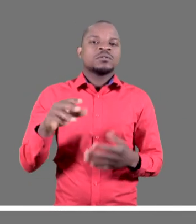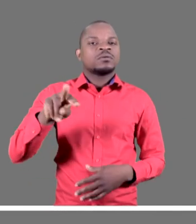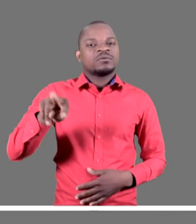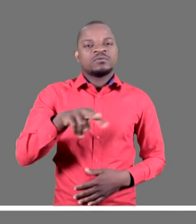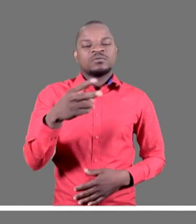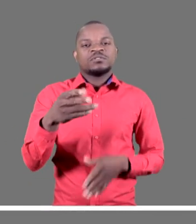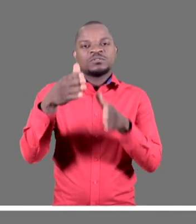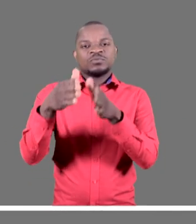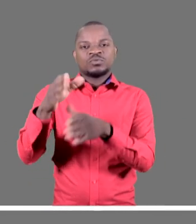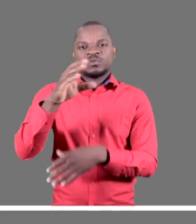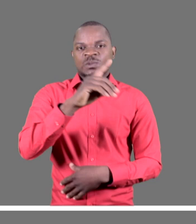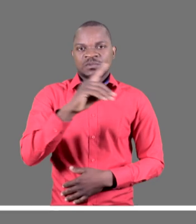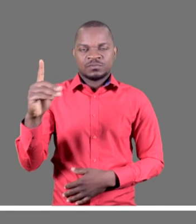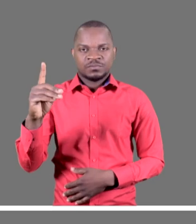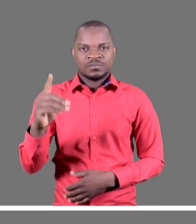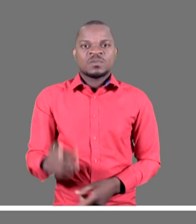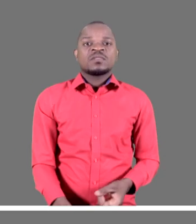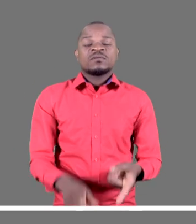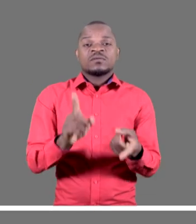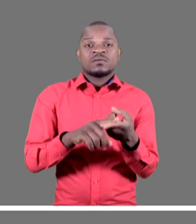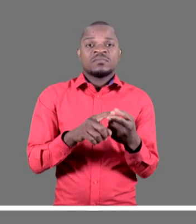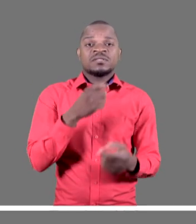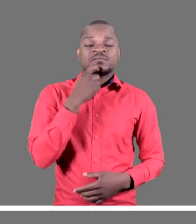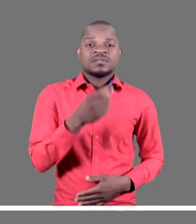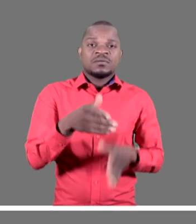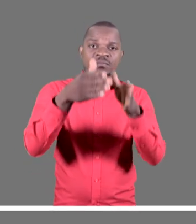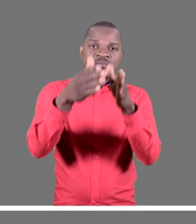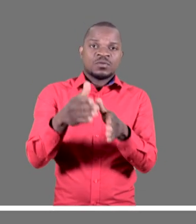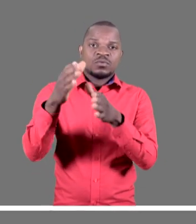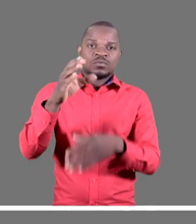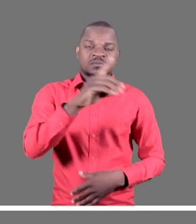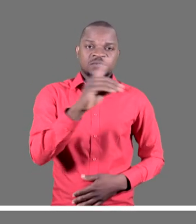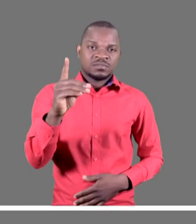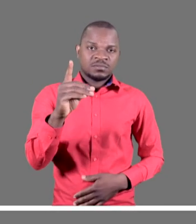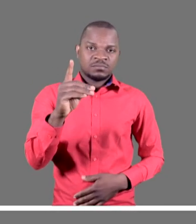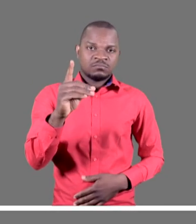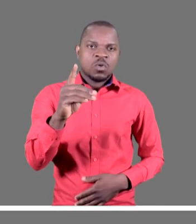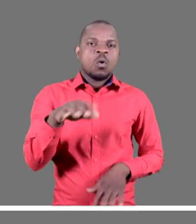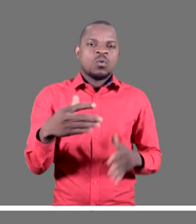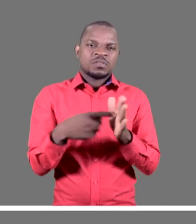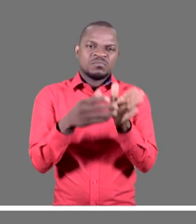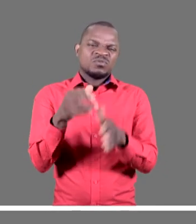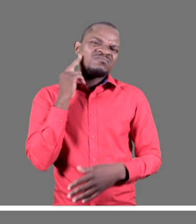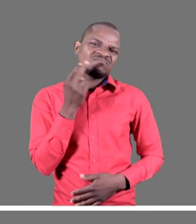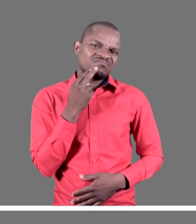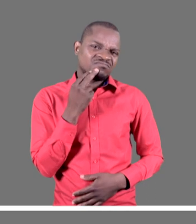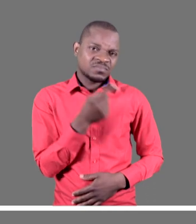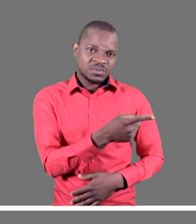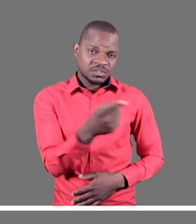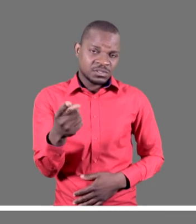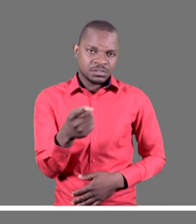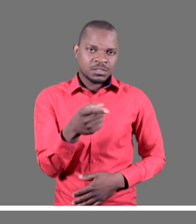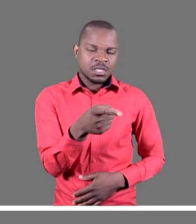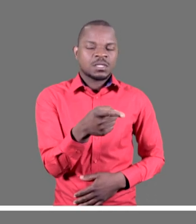deficiência. Se calhar, de referir que a pessoa com deficiência visual e, se calhar, os surdos, devem ser ainda a